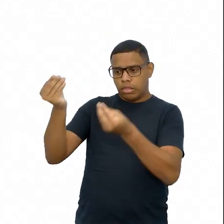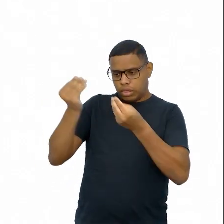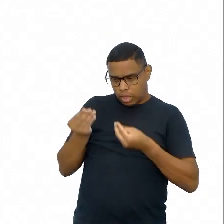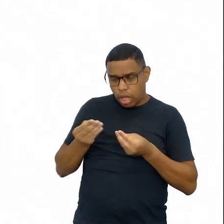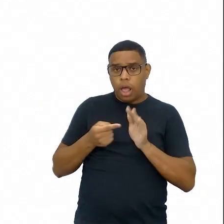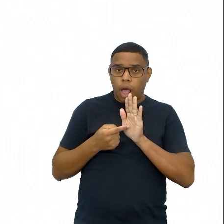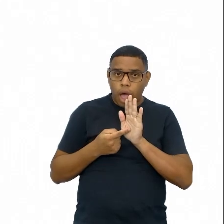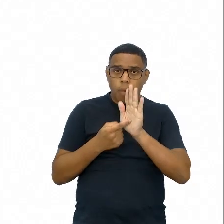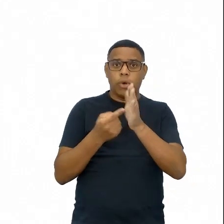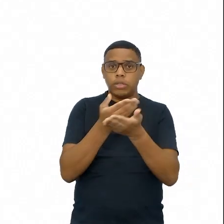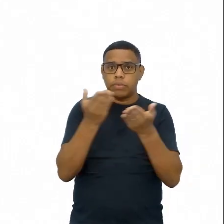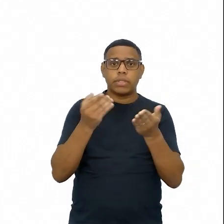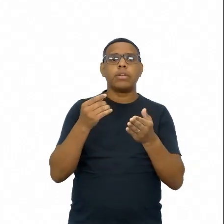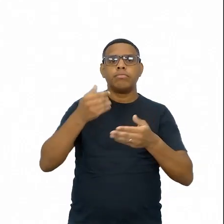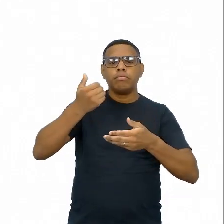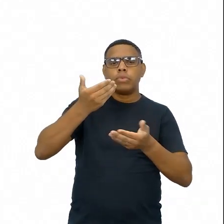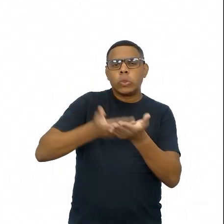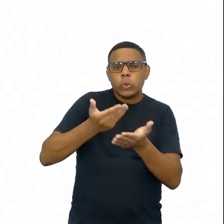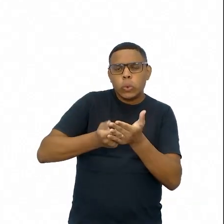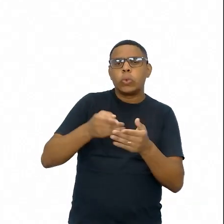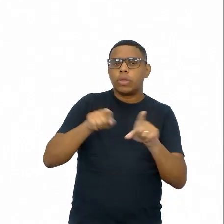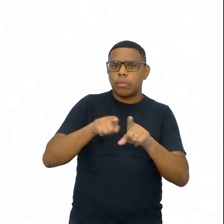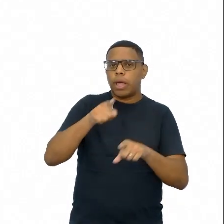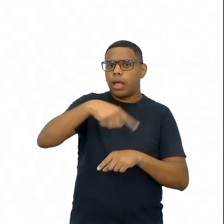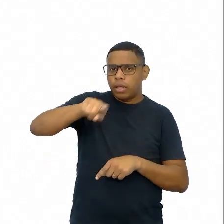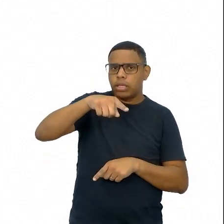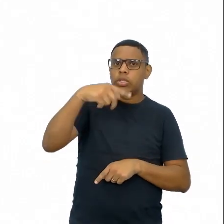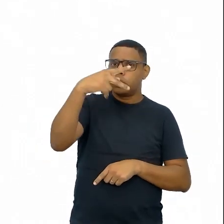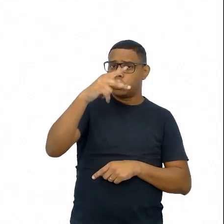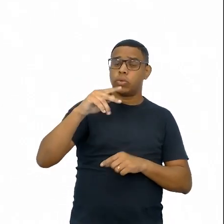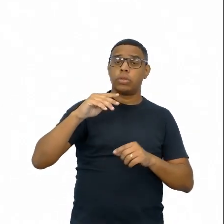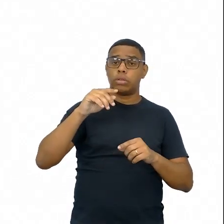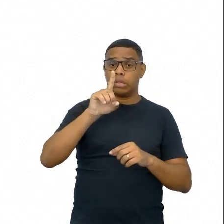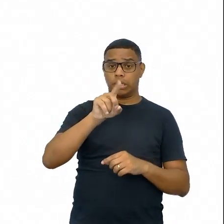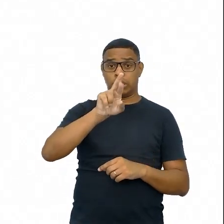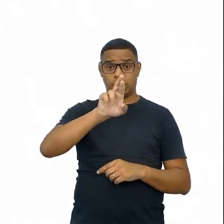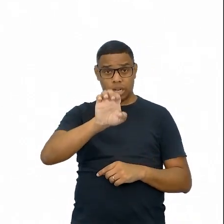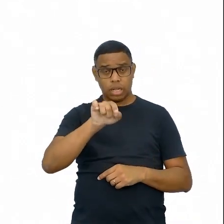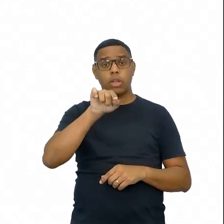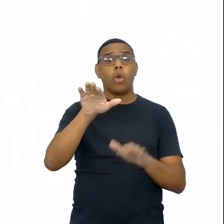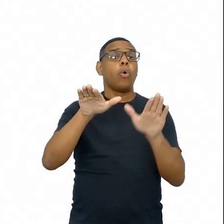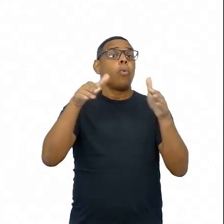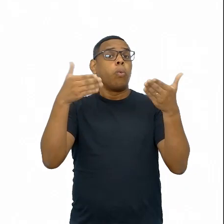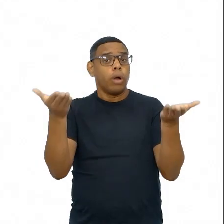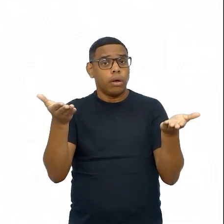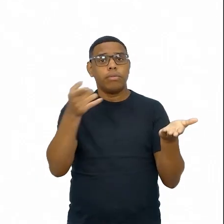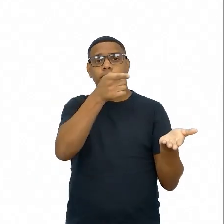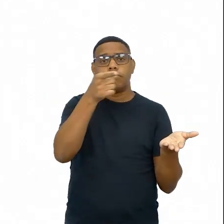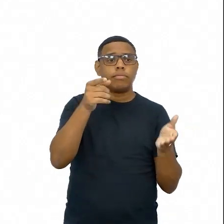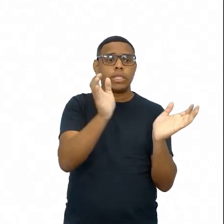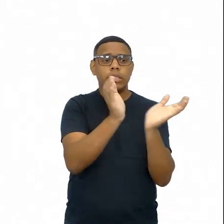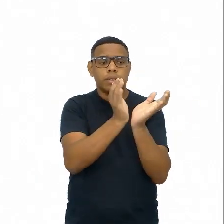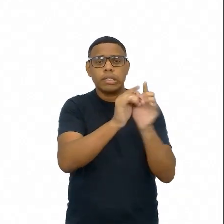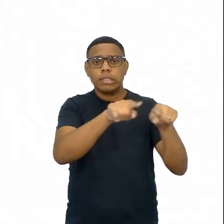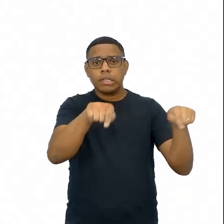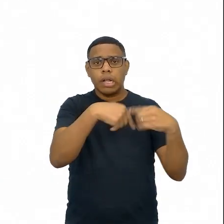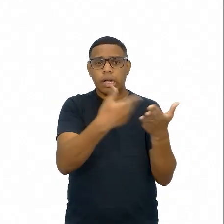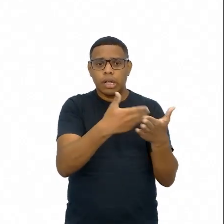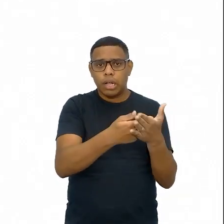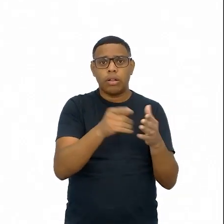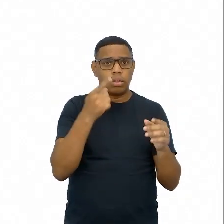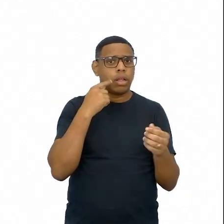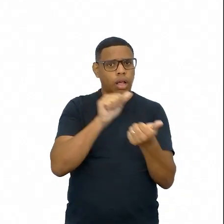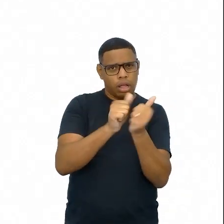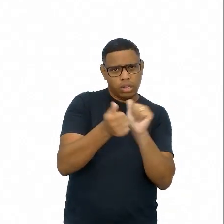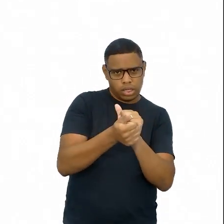esse estudo e vocês depois farão aí, olhando para a diretoria de vocês e para a turma de vocês. Bom, então,